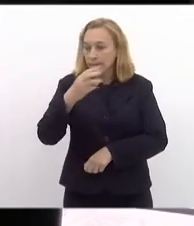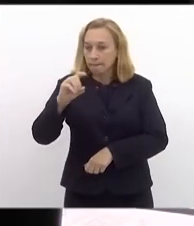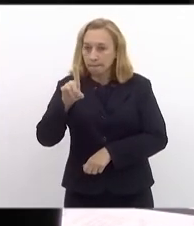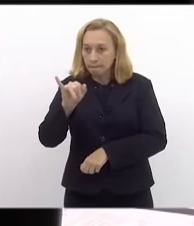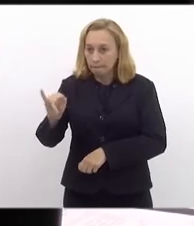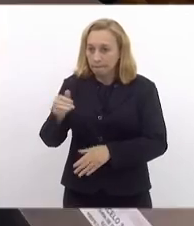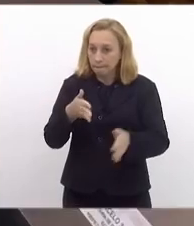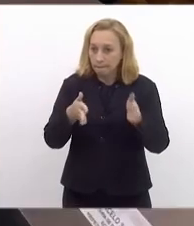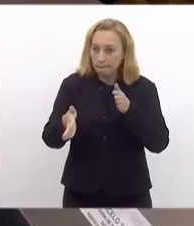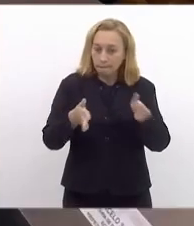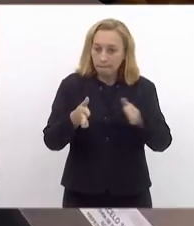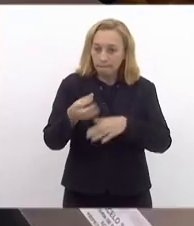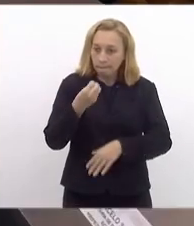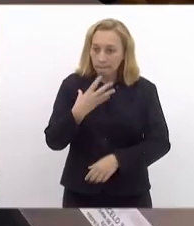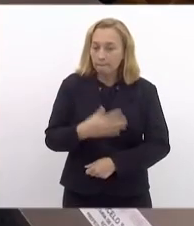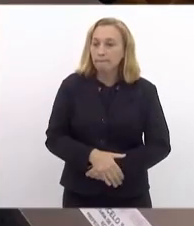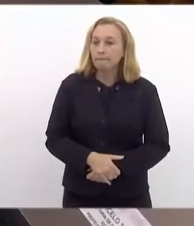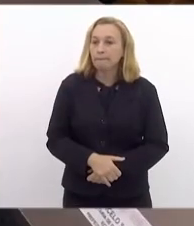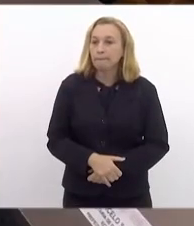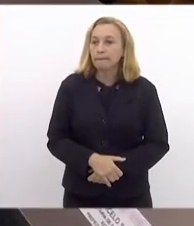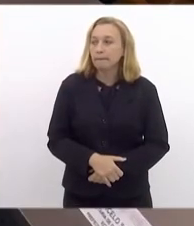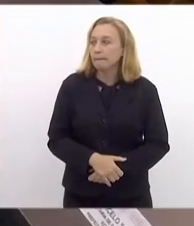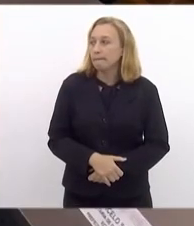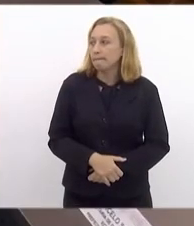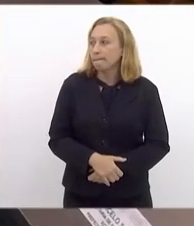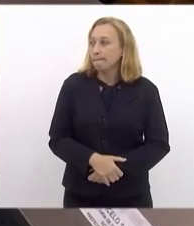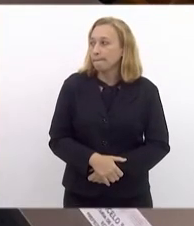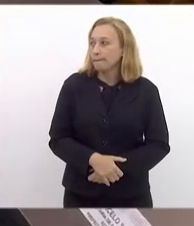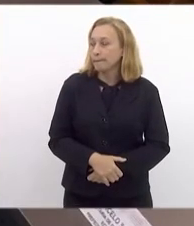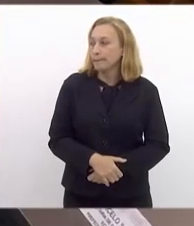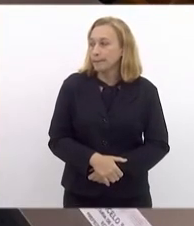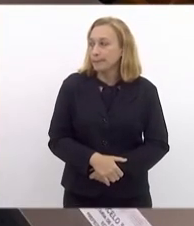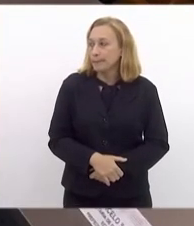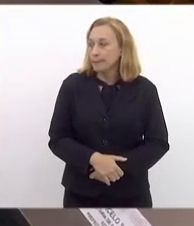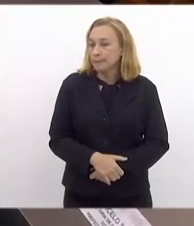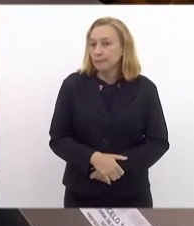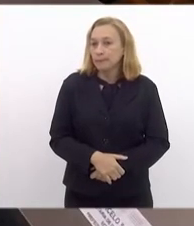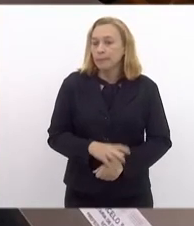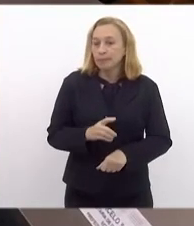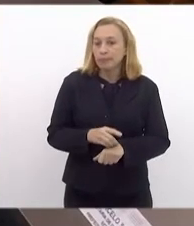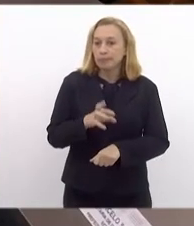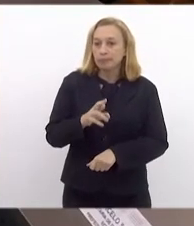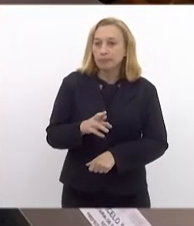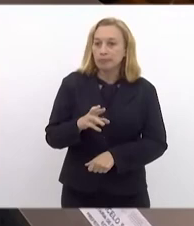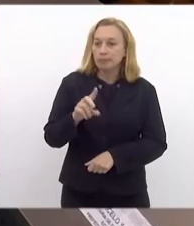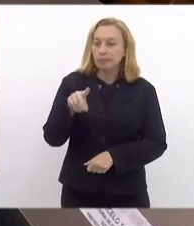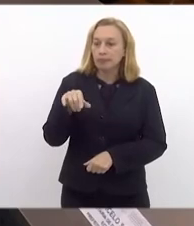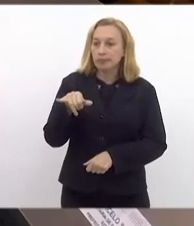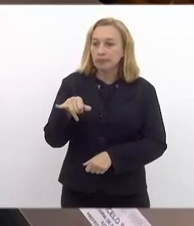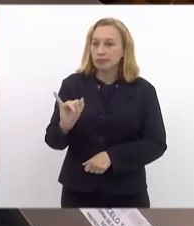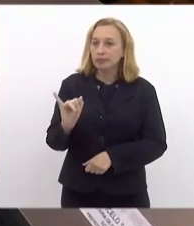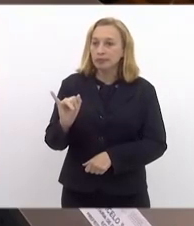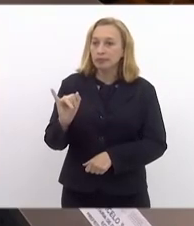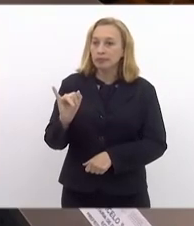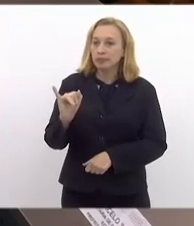seria um prazo razoável o doutor Yuri